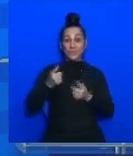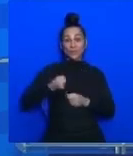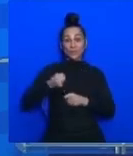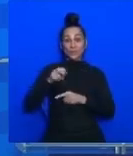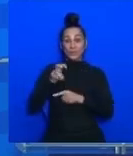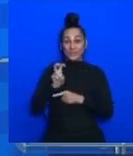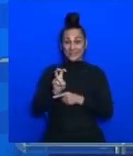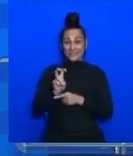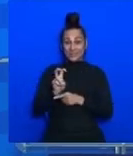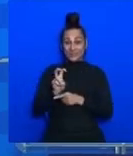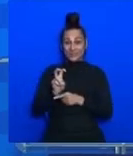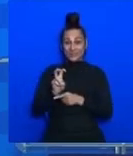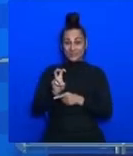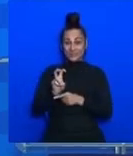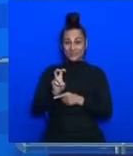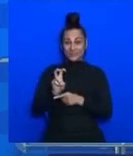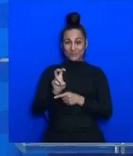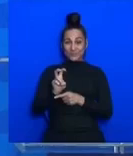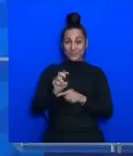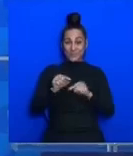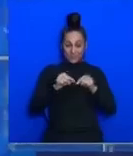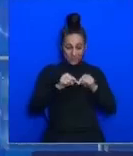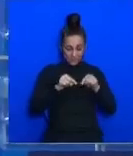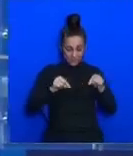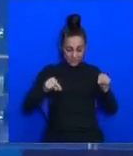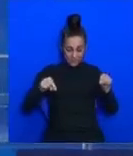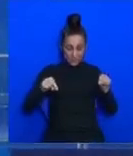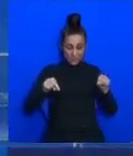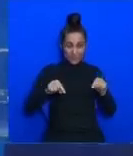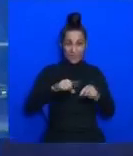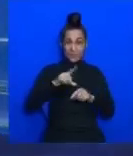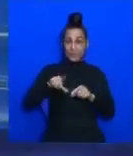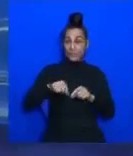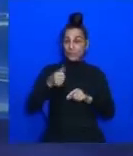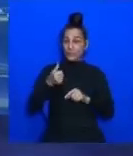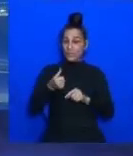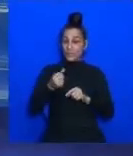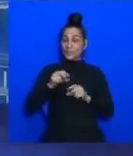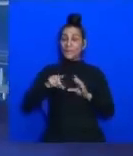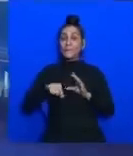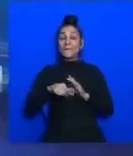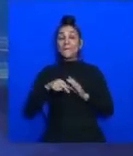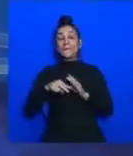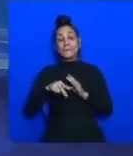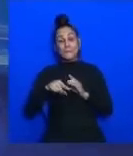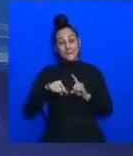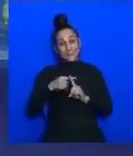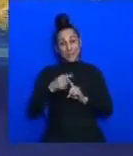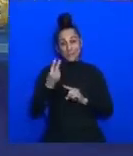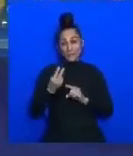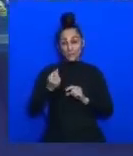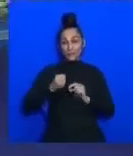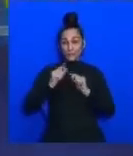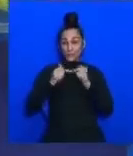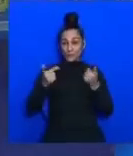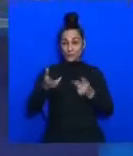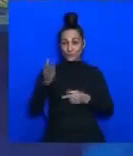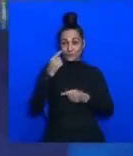5. Trevo 5. Já temos aqui, então, 6 números e os 2 trevos sorteados. Vamos